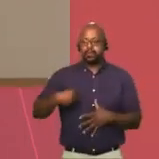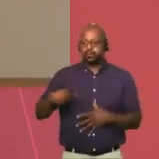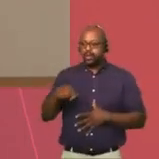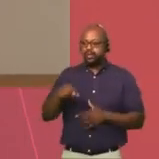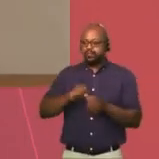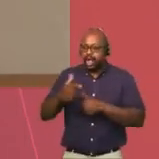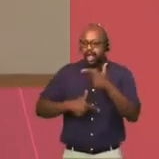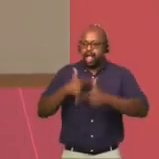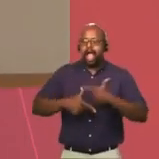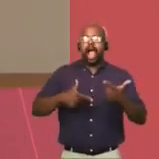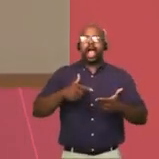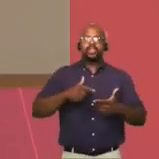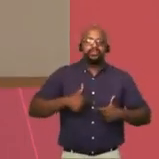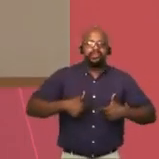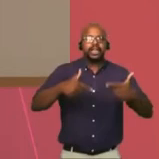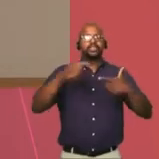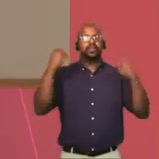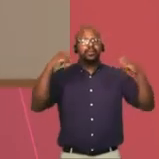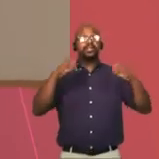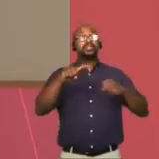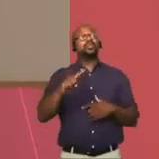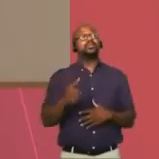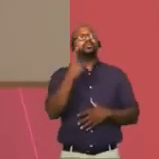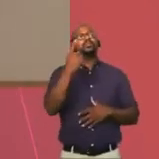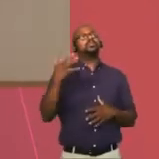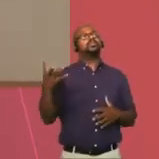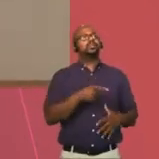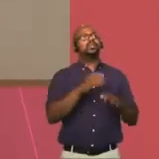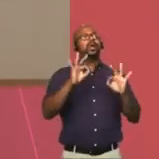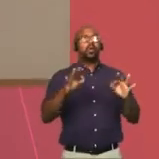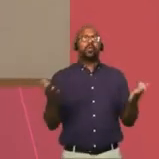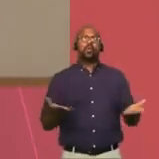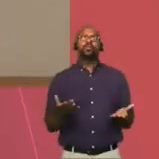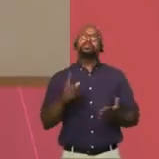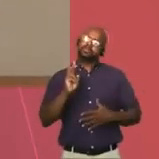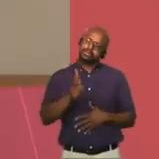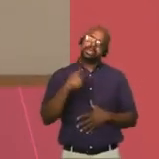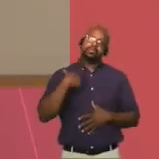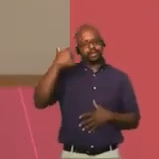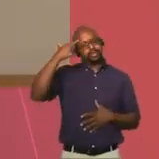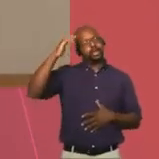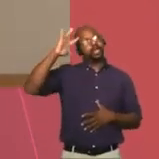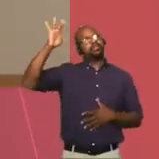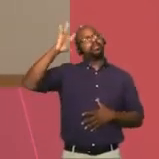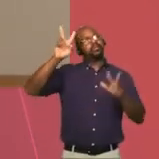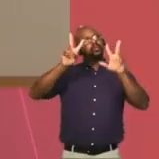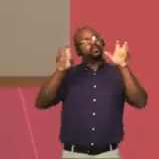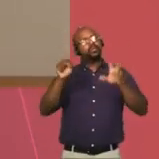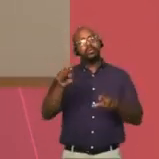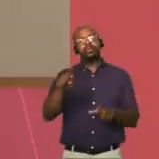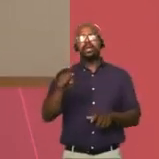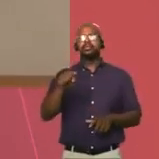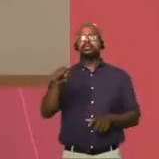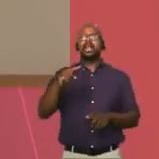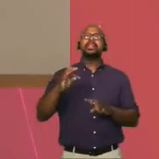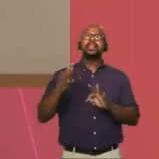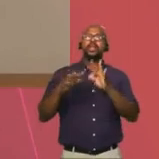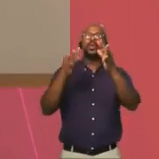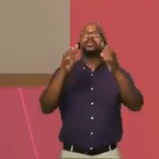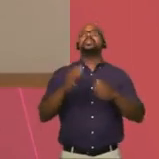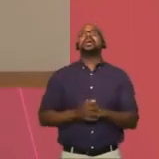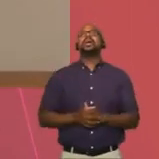fizessem atividade física eu acho que um dos grandes questões hoje eu sempre refletindo a respeito às questões essa questão